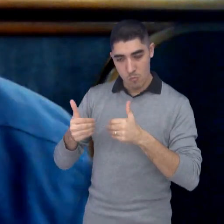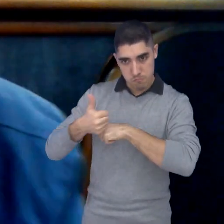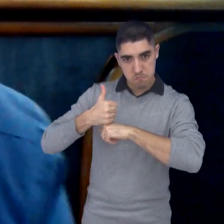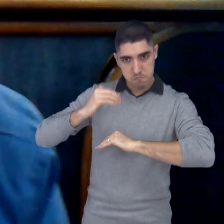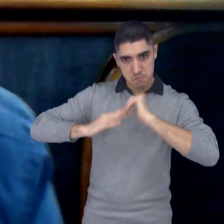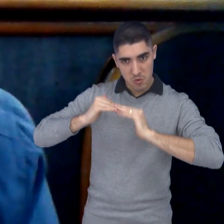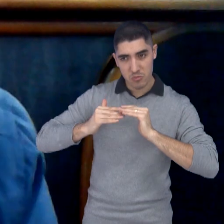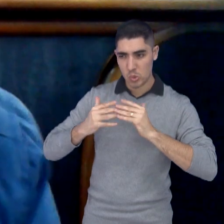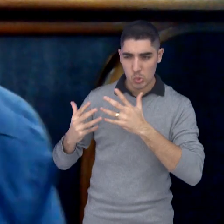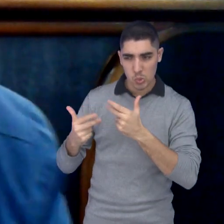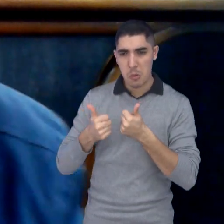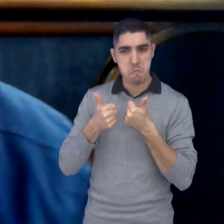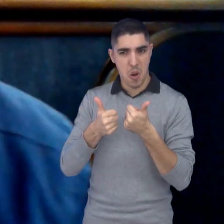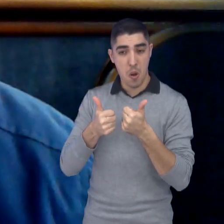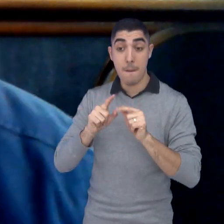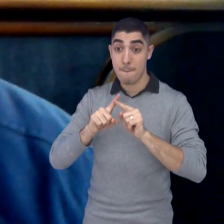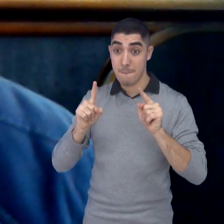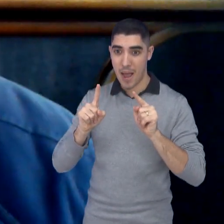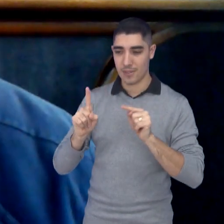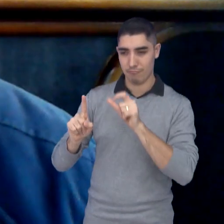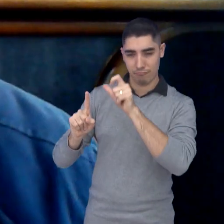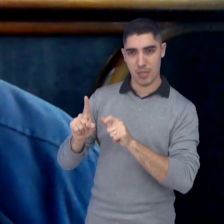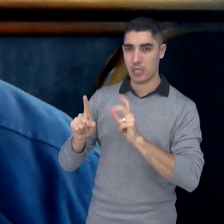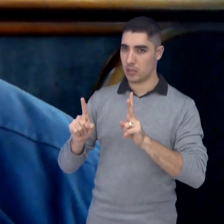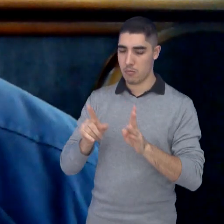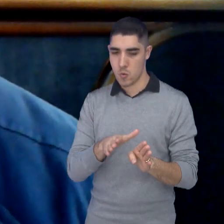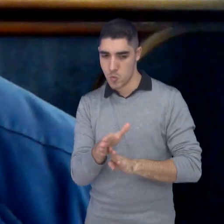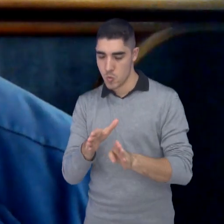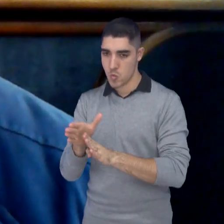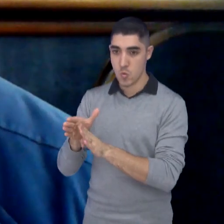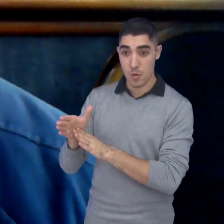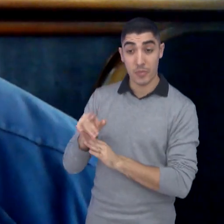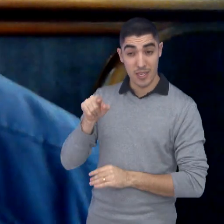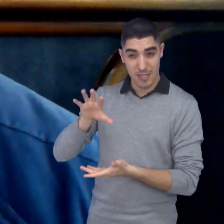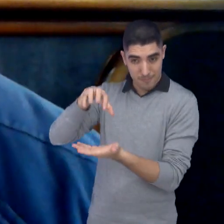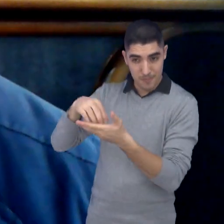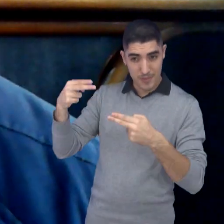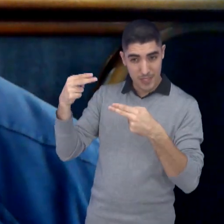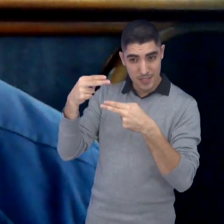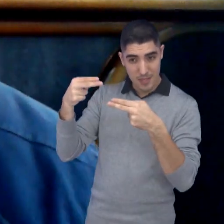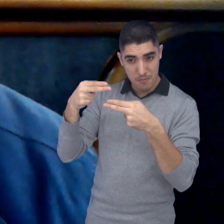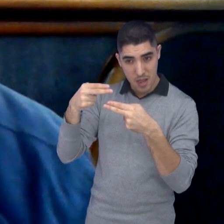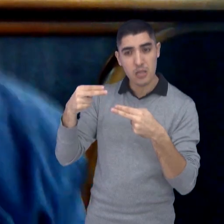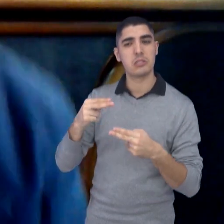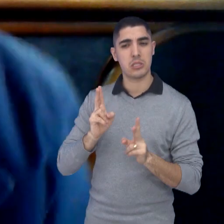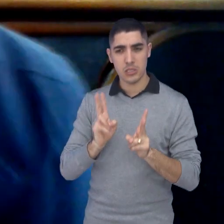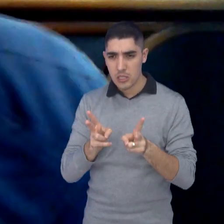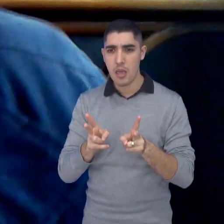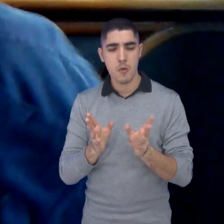bons, mas tem que ser dirigido por um cara. Então, o Sebrae, viu, Daniela, ele ensina todo o